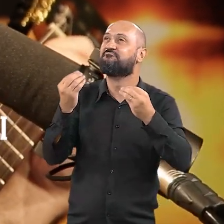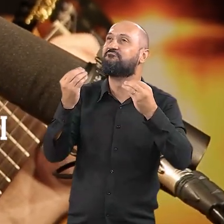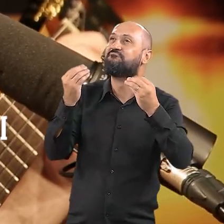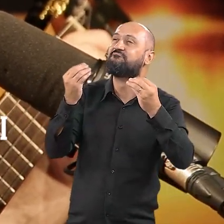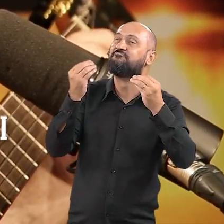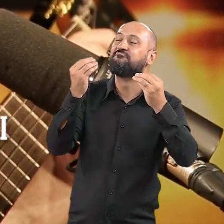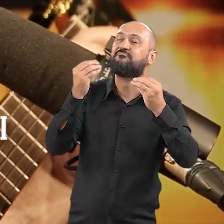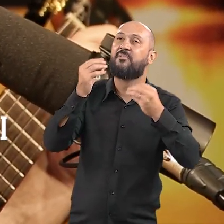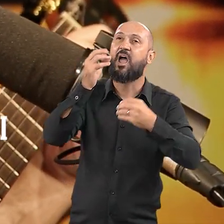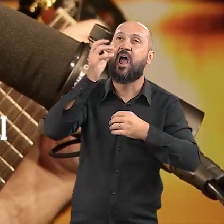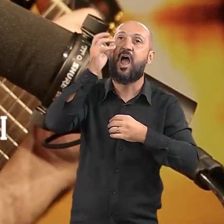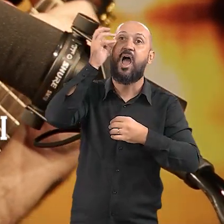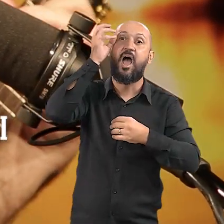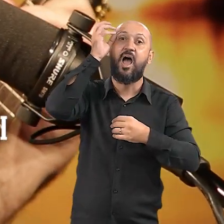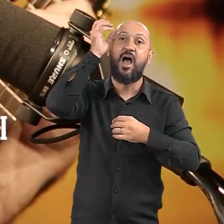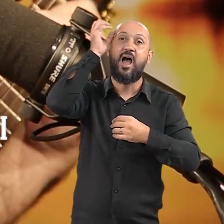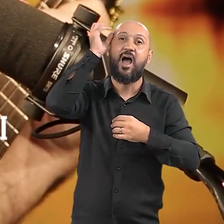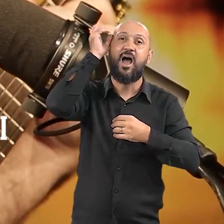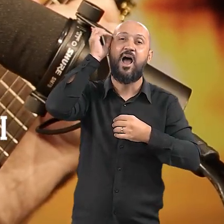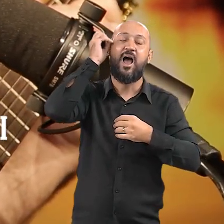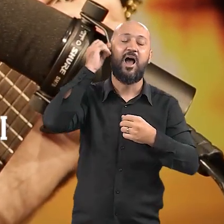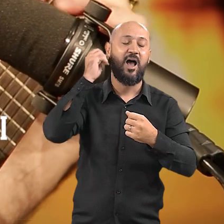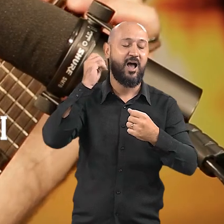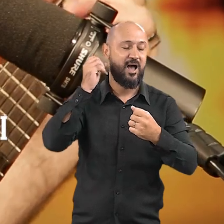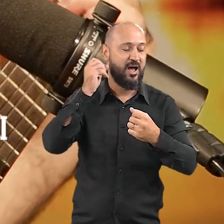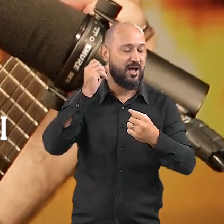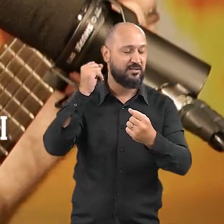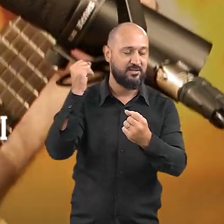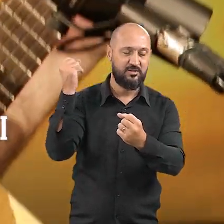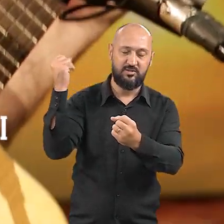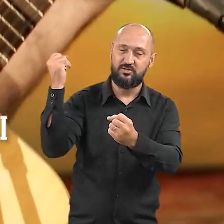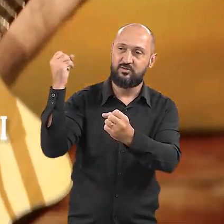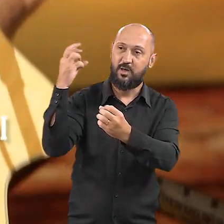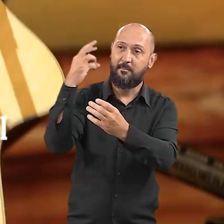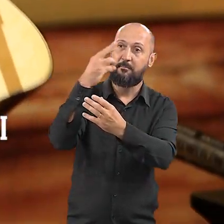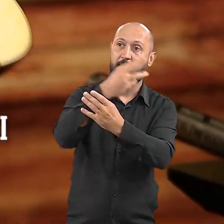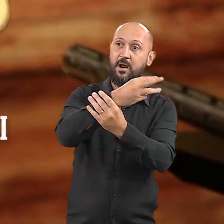como aquele que o viu, o velho Abraão.